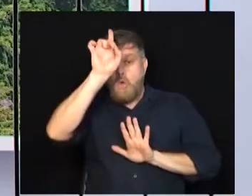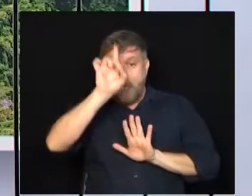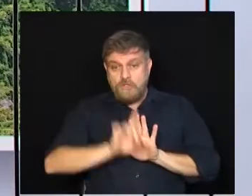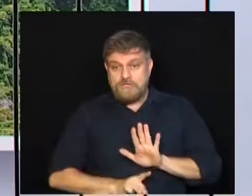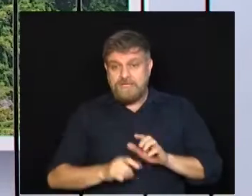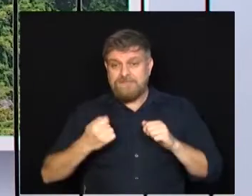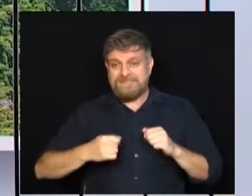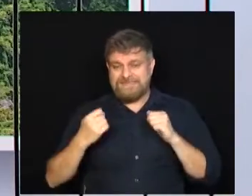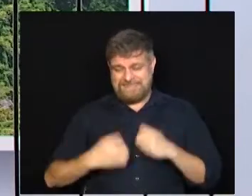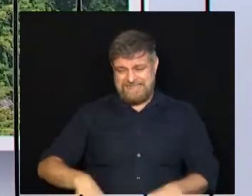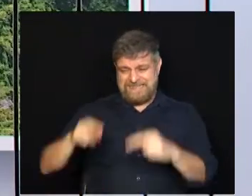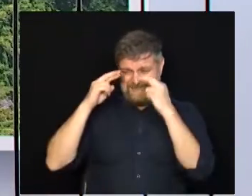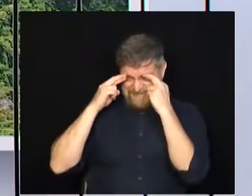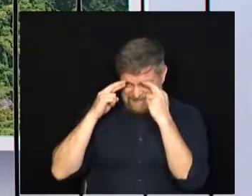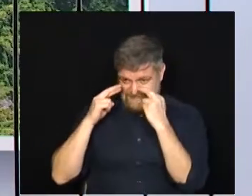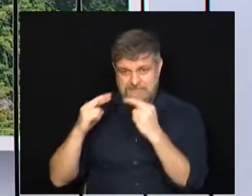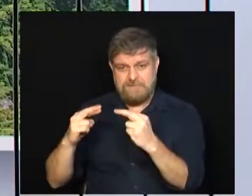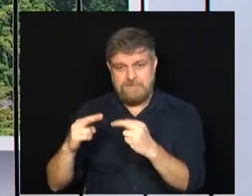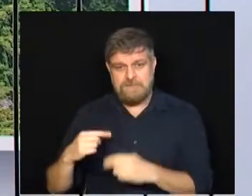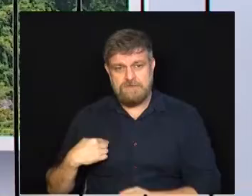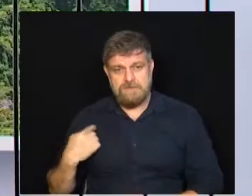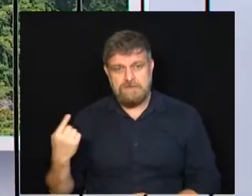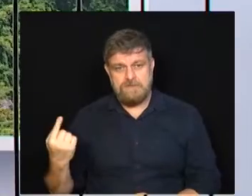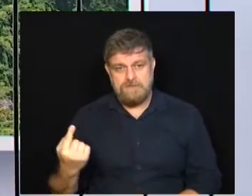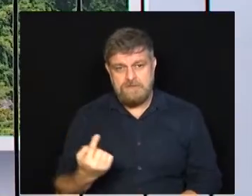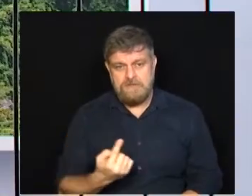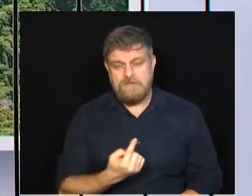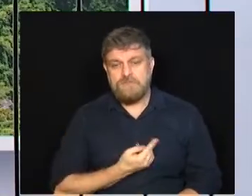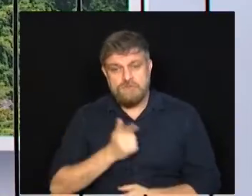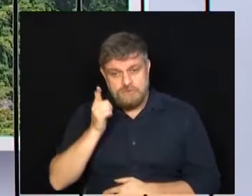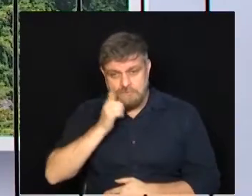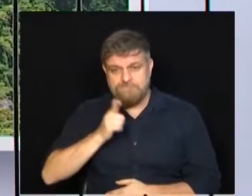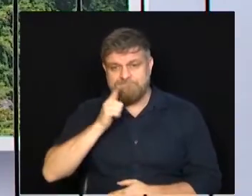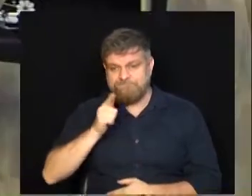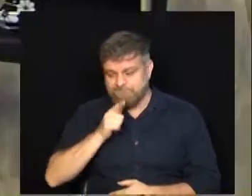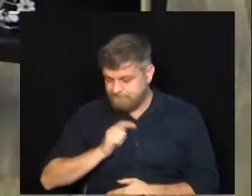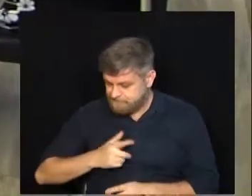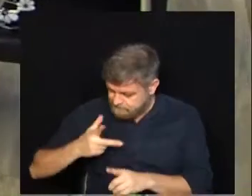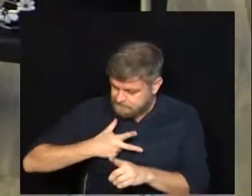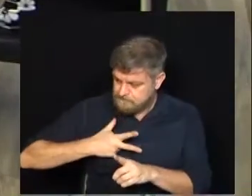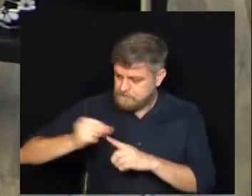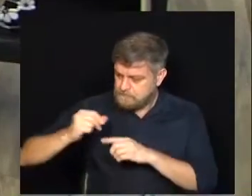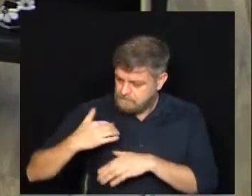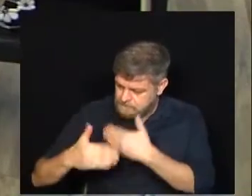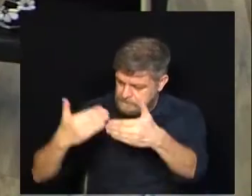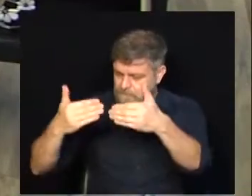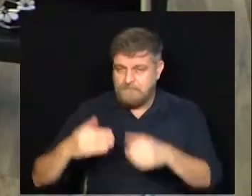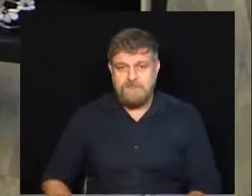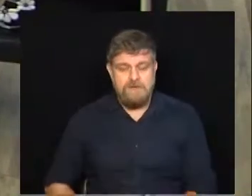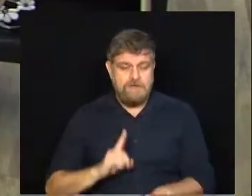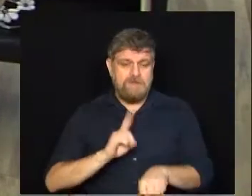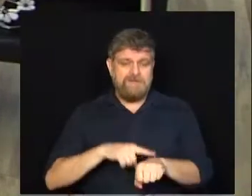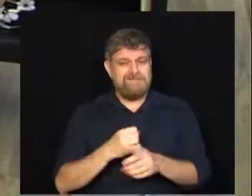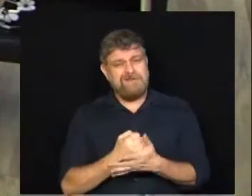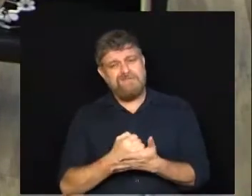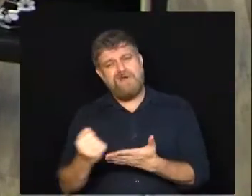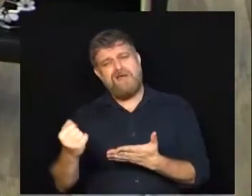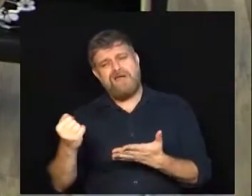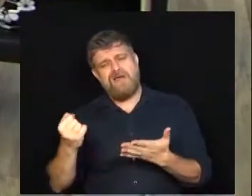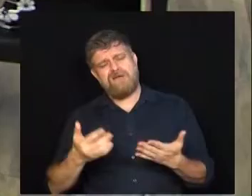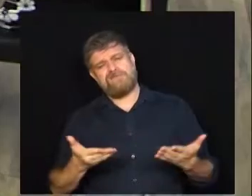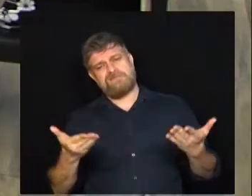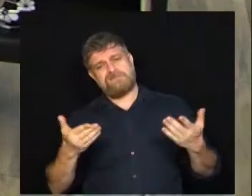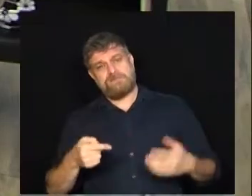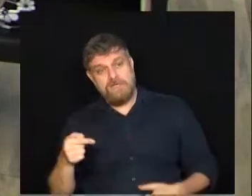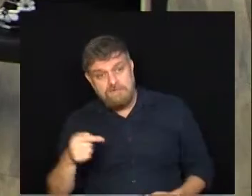para que a gente assim consiga ter dados sobre isso. Nosso tempo, infelizmente, está acabando. O vereador Búfalo, eu queria que o senhor falasse dessa questão